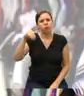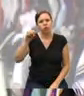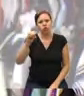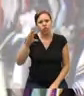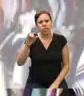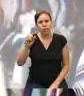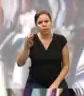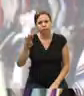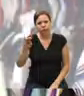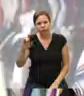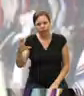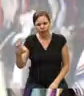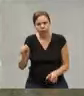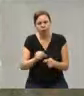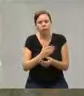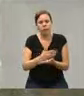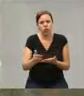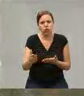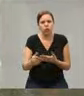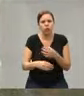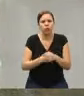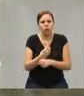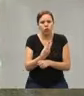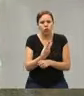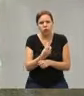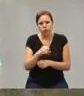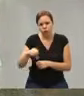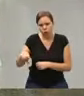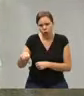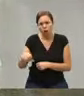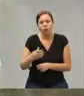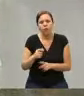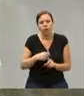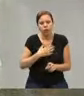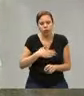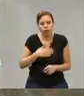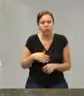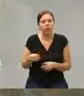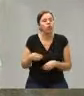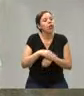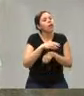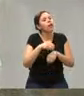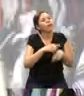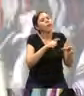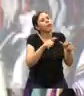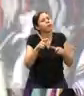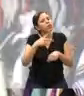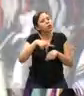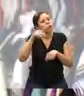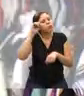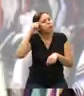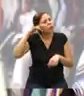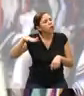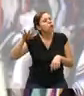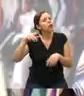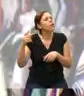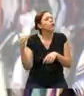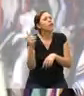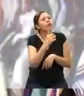em agosto de 2009, né? Mas o que ele já levava para aquela comunidade, para aquelas pessoas? O Wagner foi para